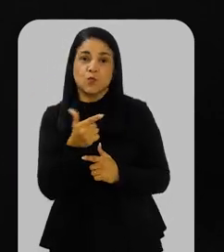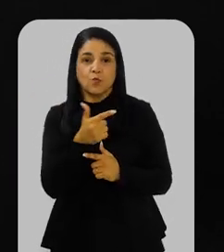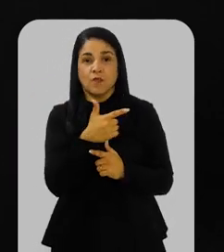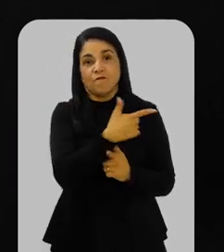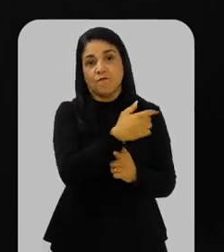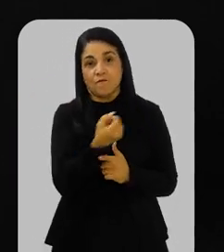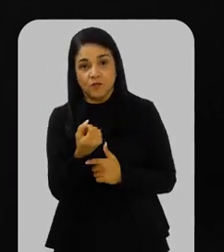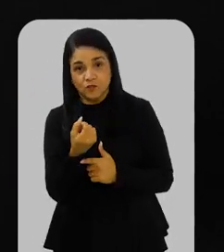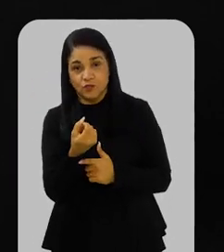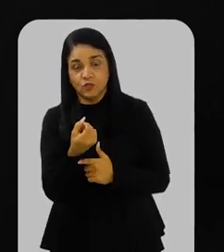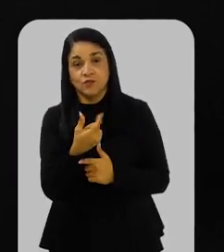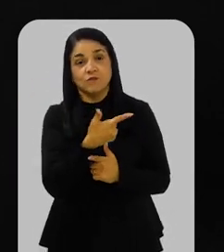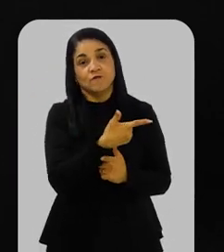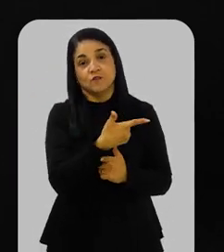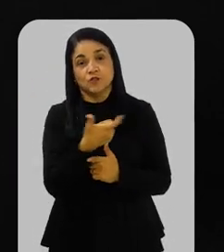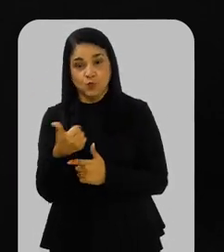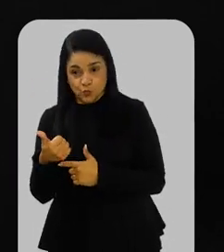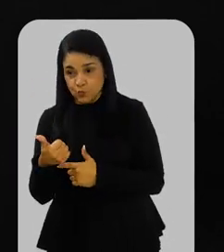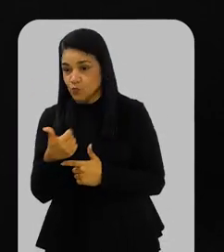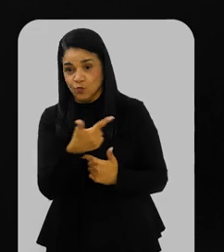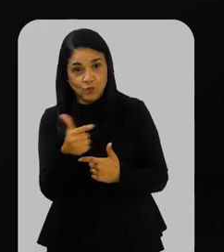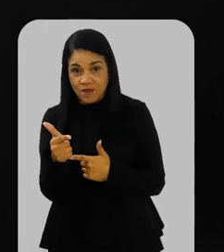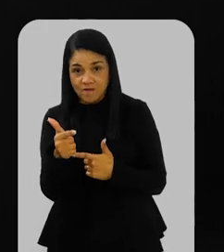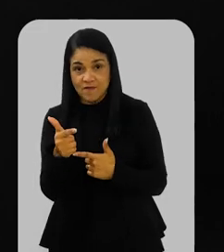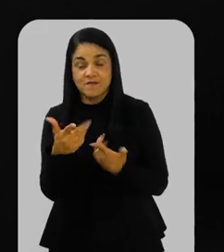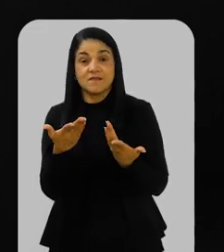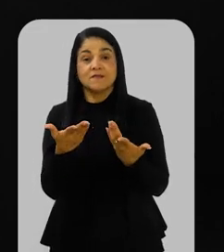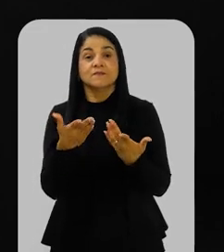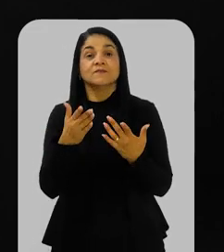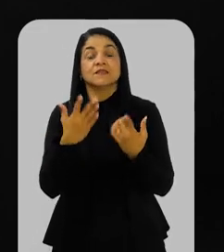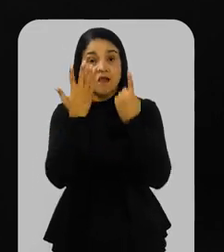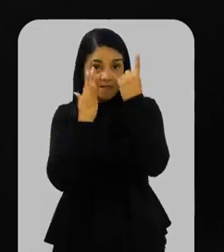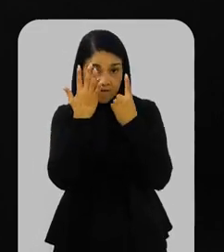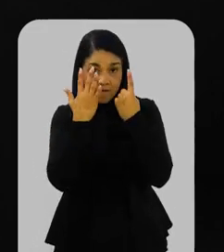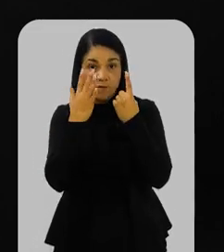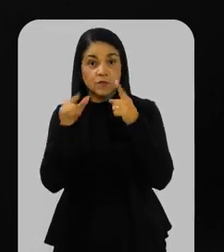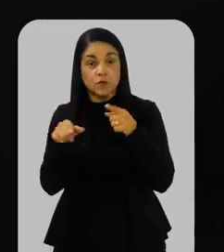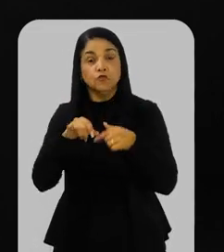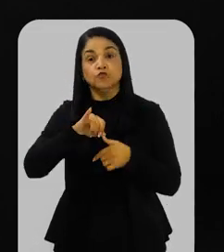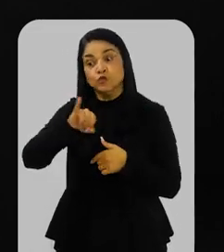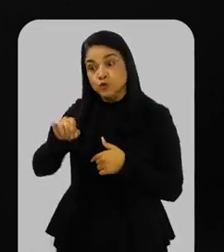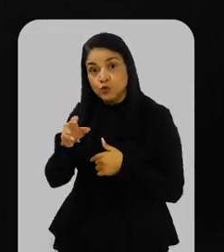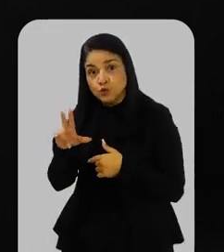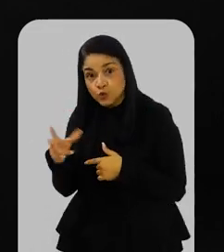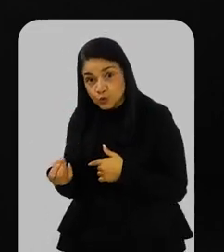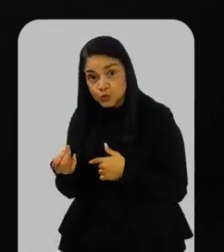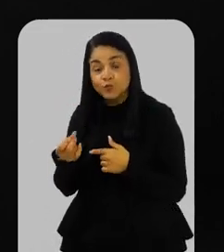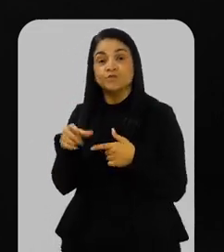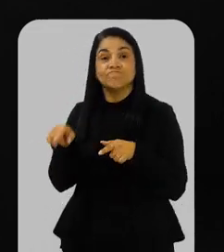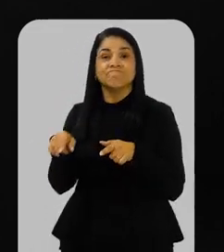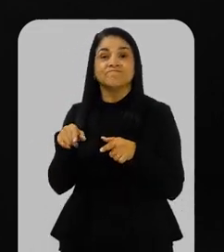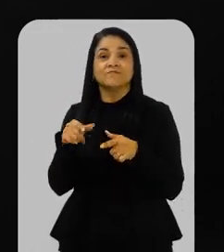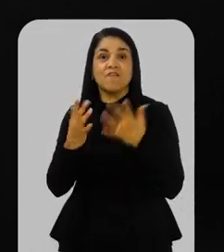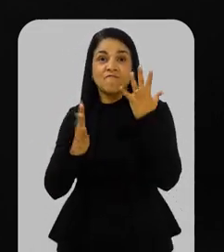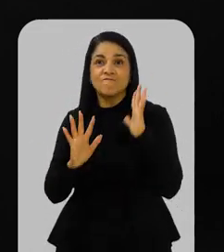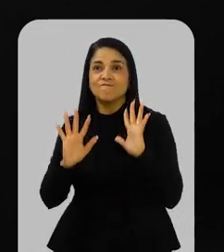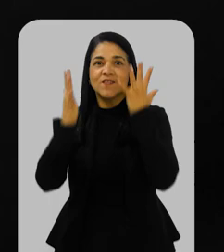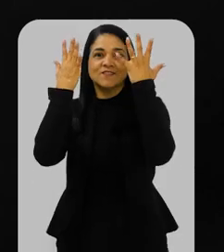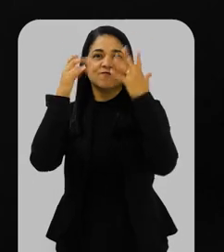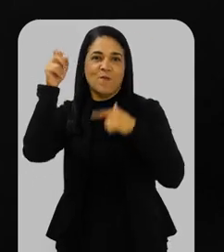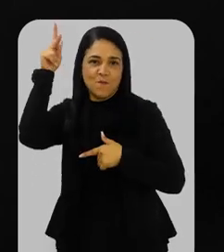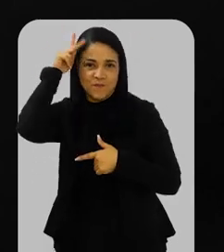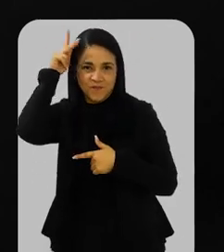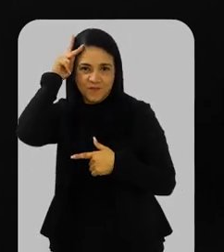fevereiro normalmente. E aí você vem para abril um carnaval e tem próximo, né, em junho, o festival de Parintins. Acho que isso também